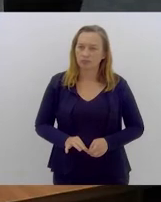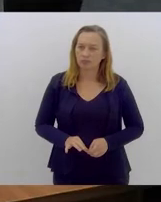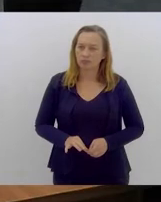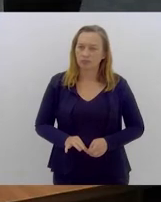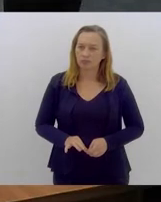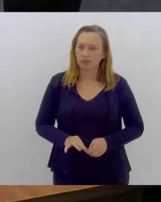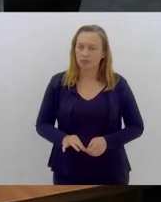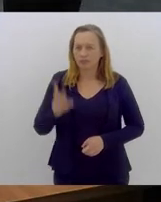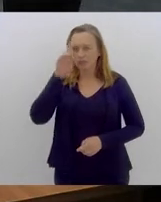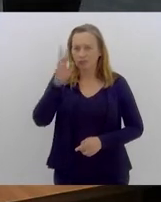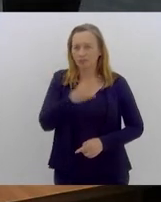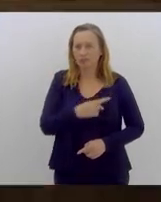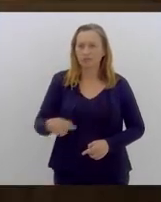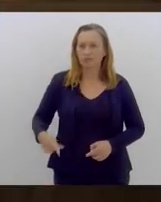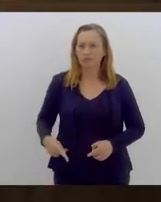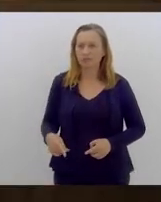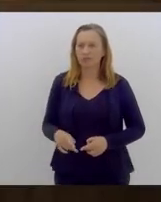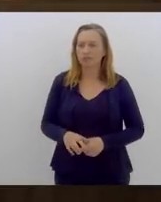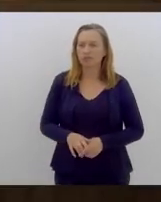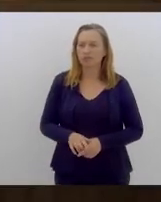Senhor presidente, o parecer é